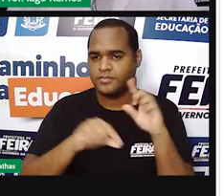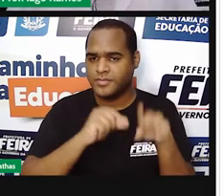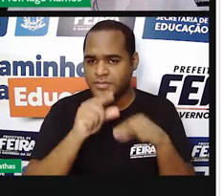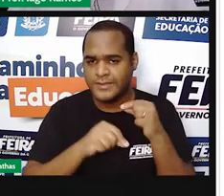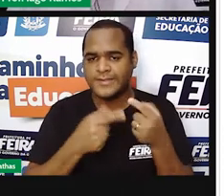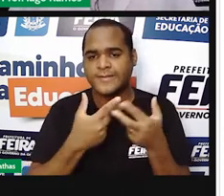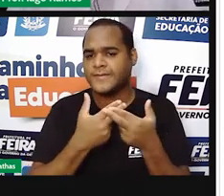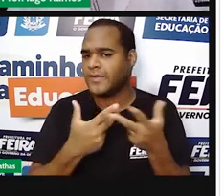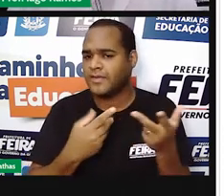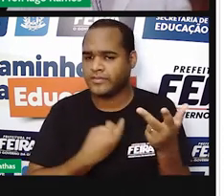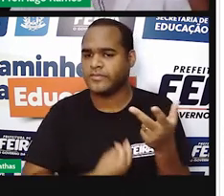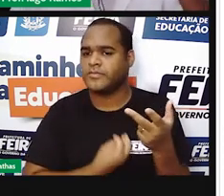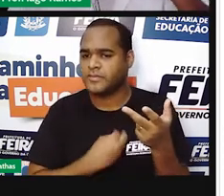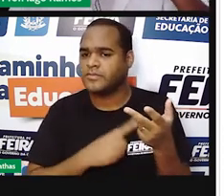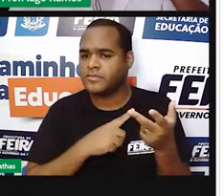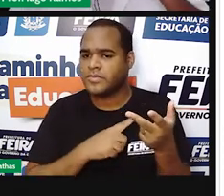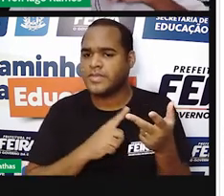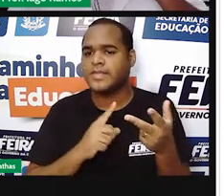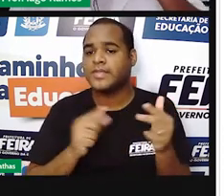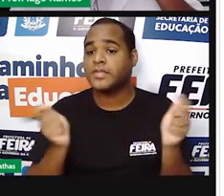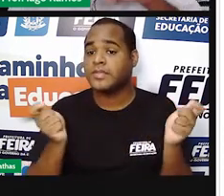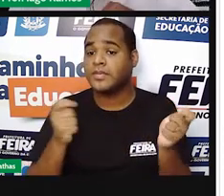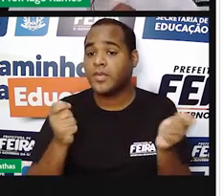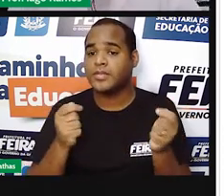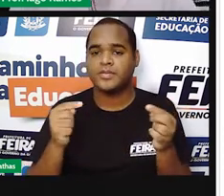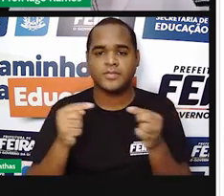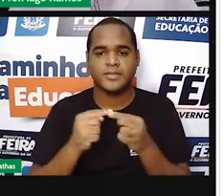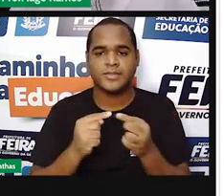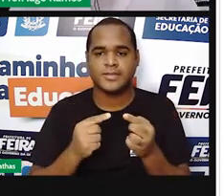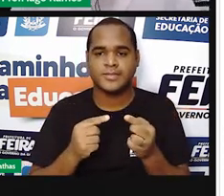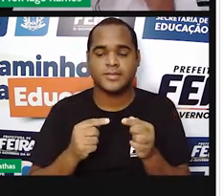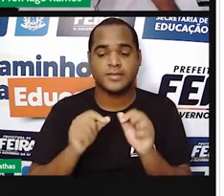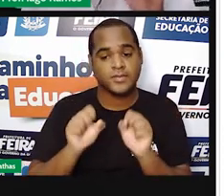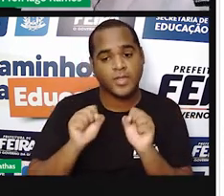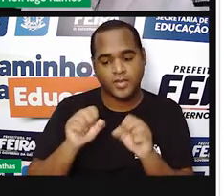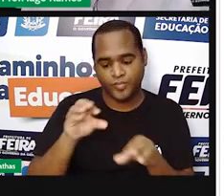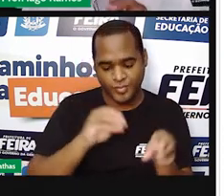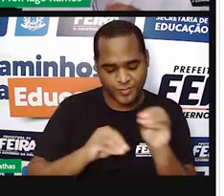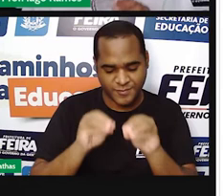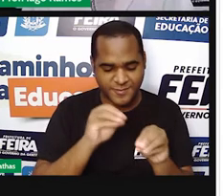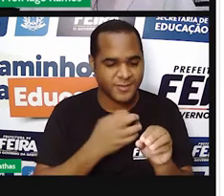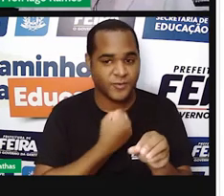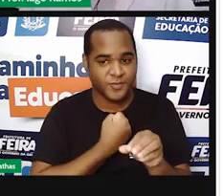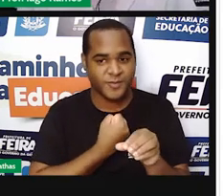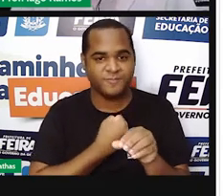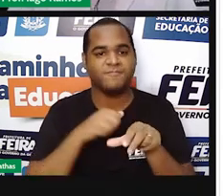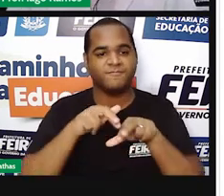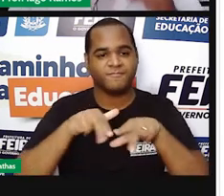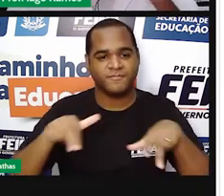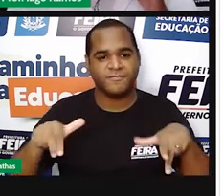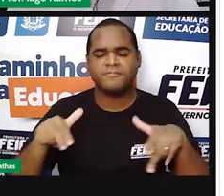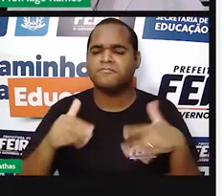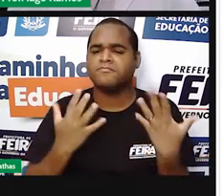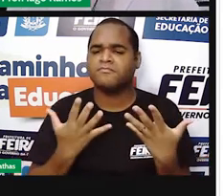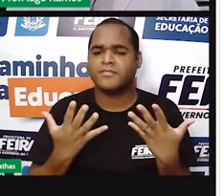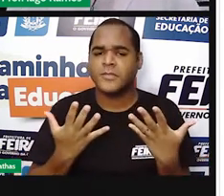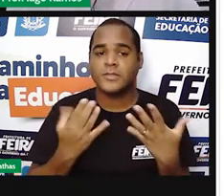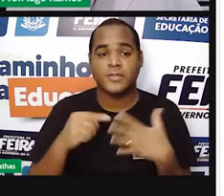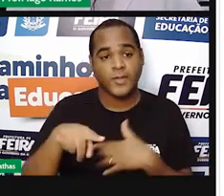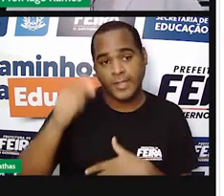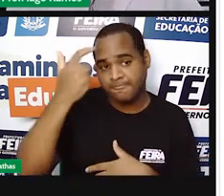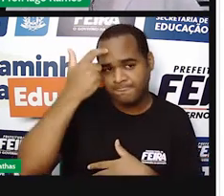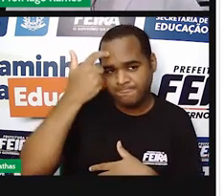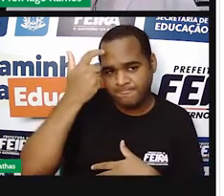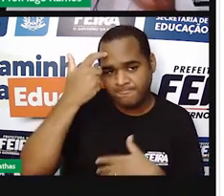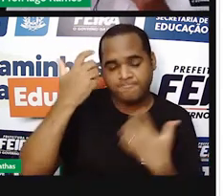escolhas né Para que sejam ocupados aí posicionados esses números bom então